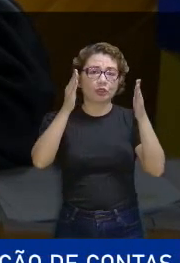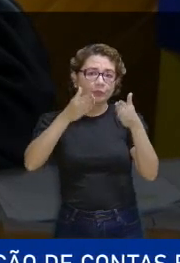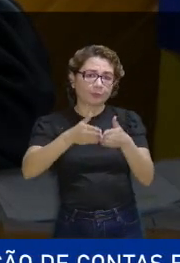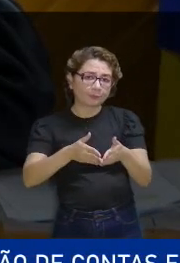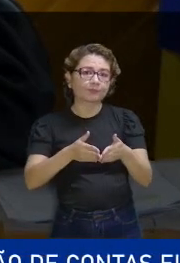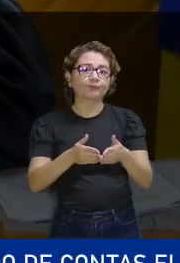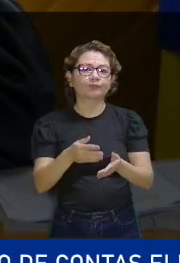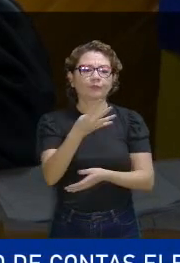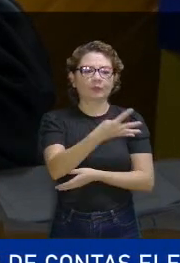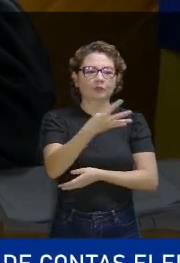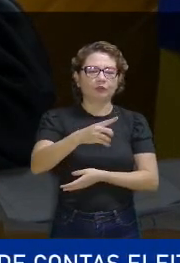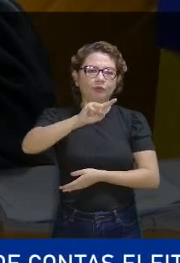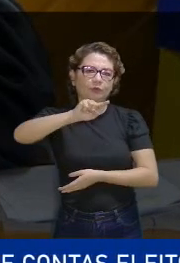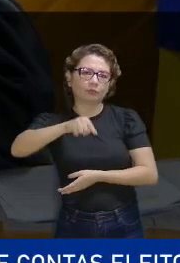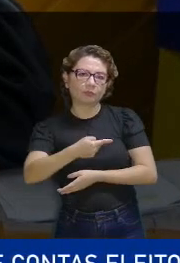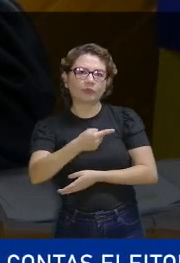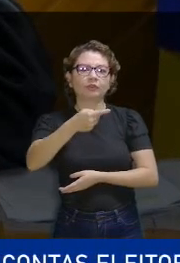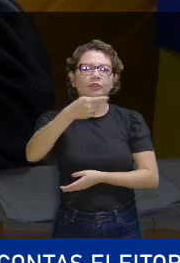de R$